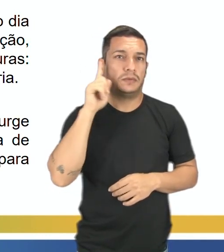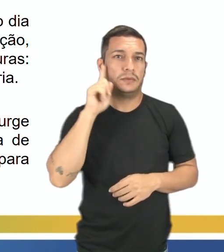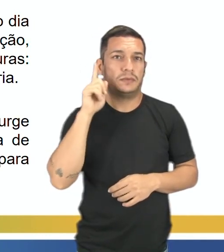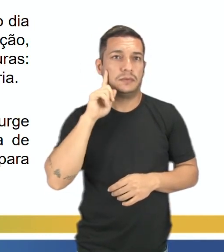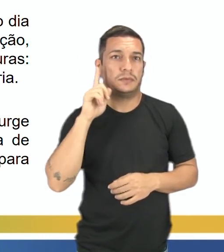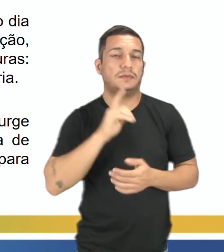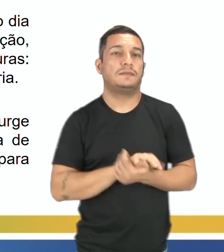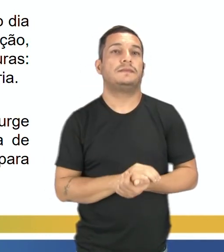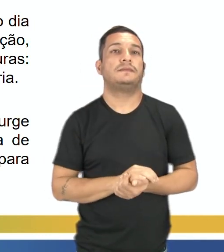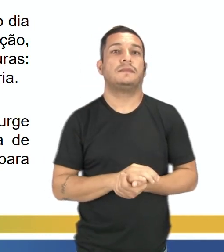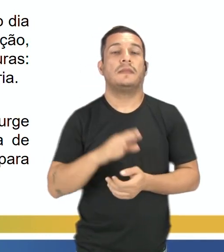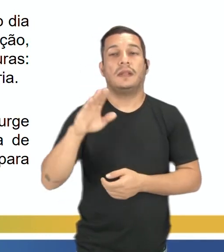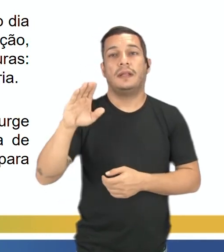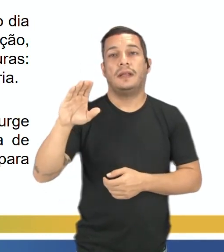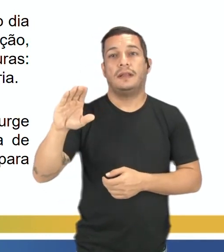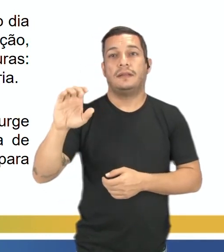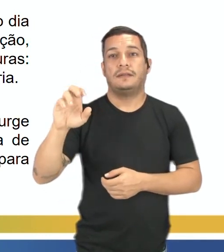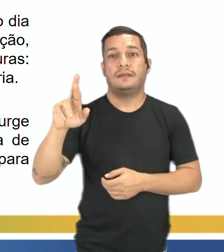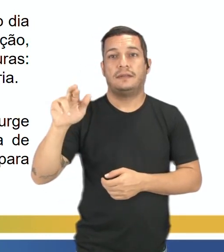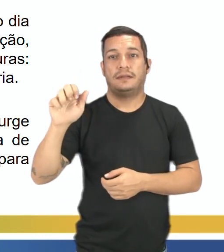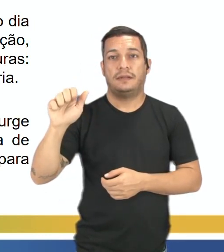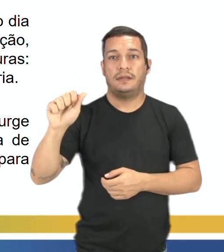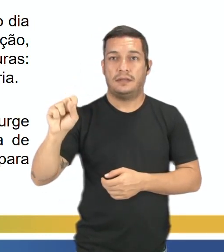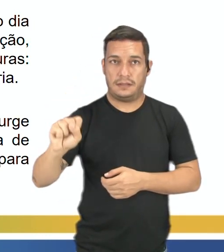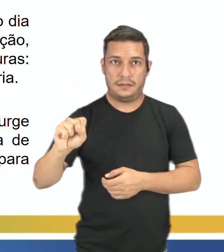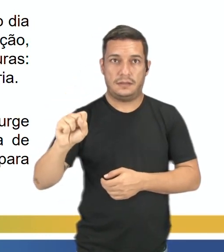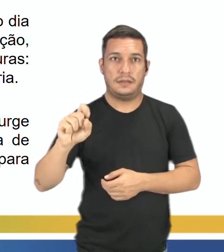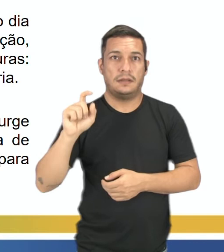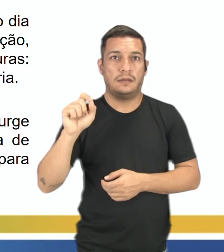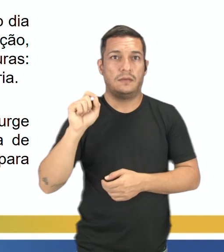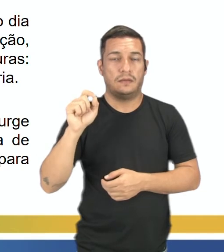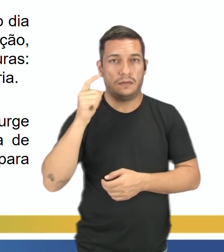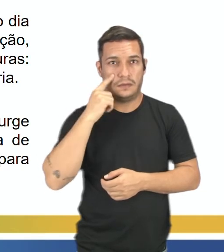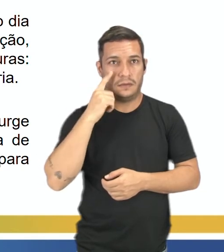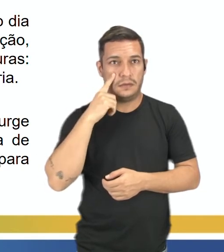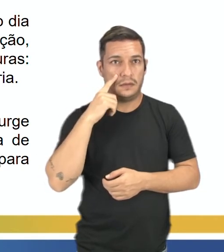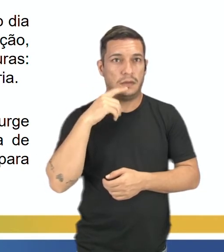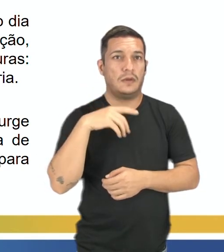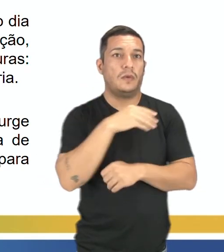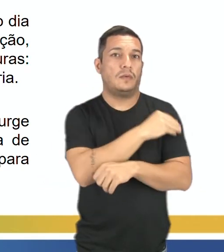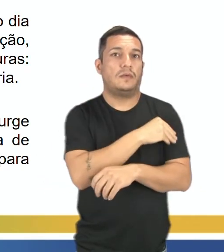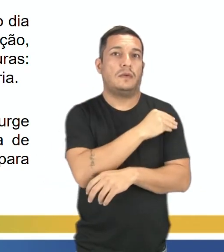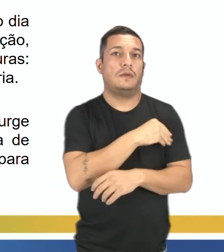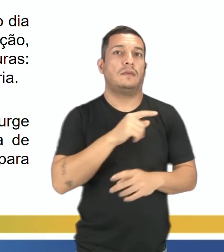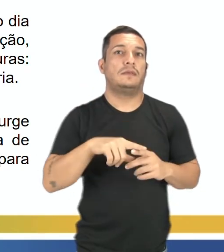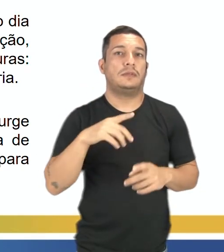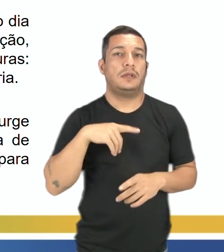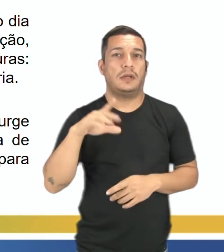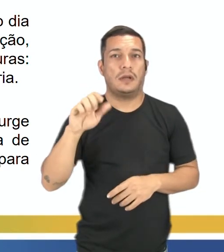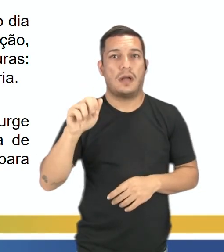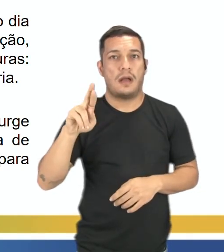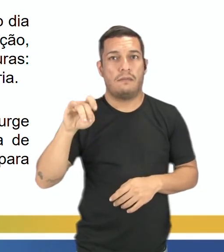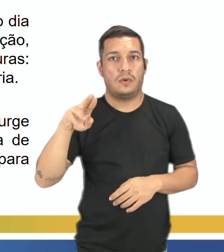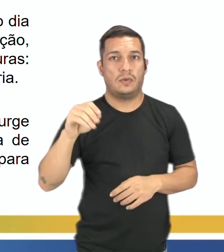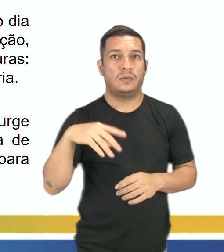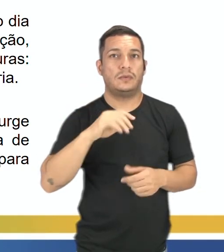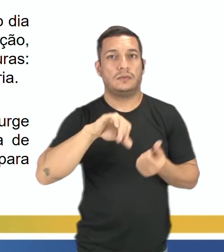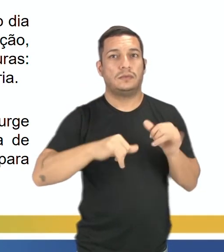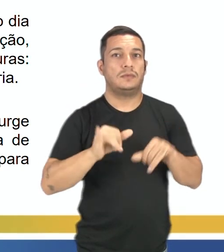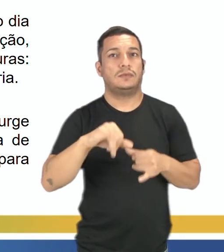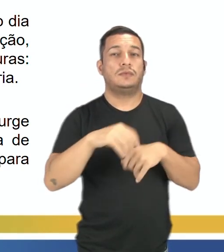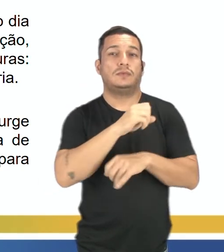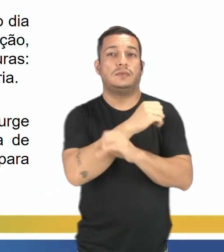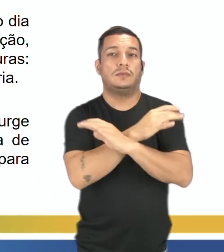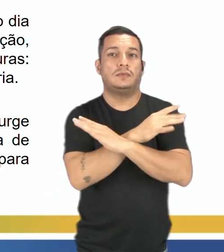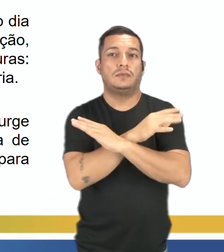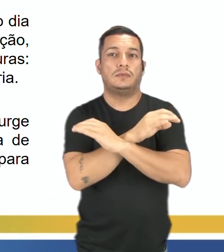diária e os ésteres também presente nas ceras quando o álcool com elevado número de carbonos reagem com